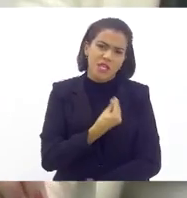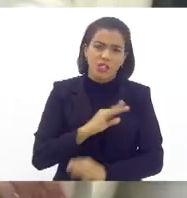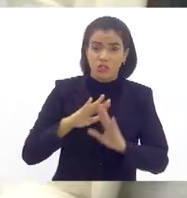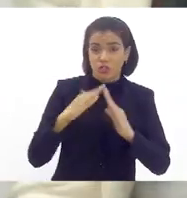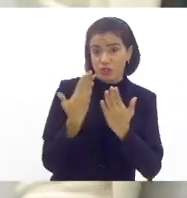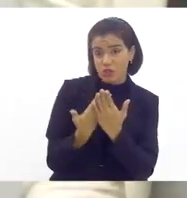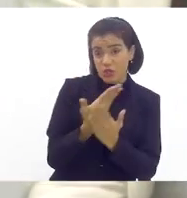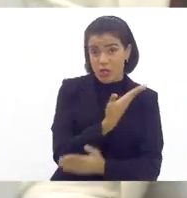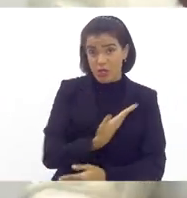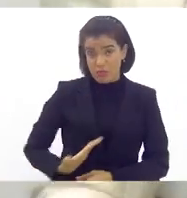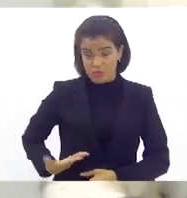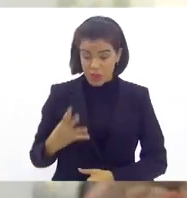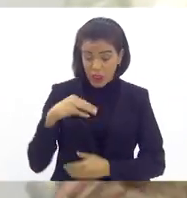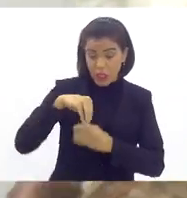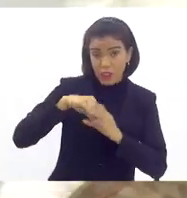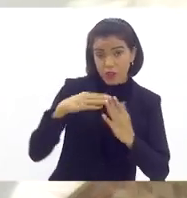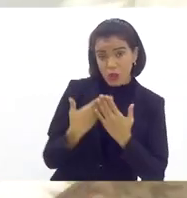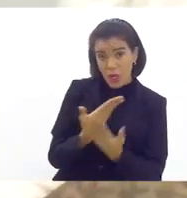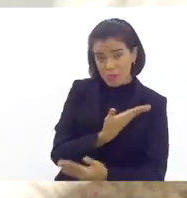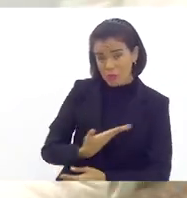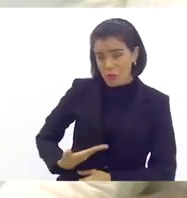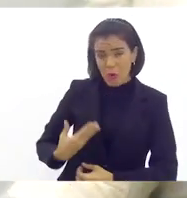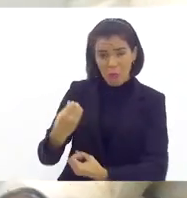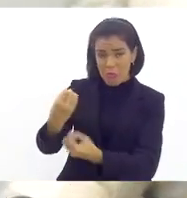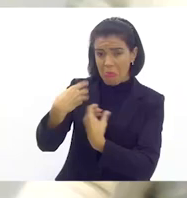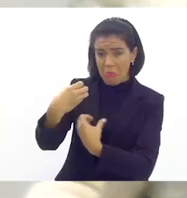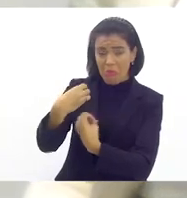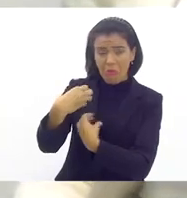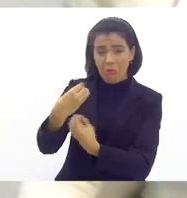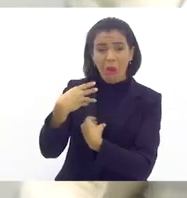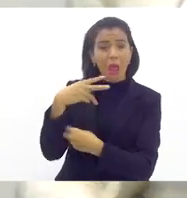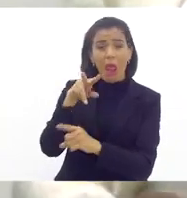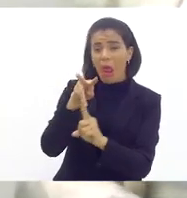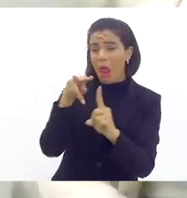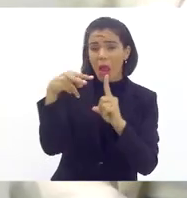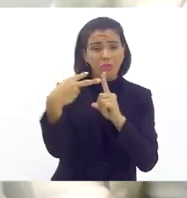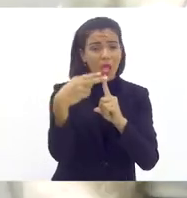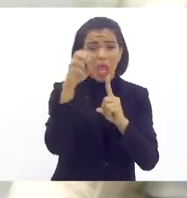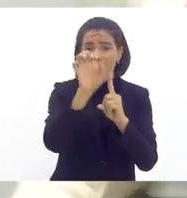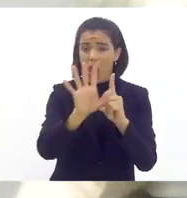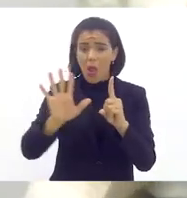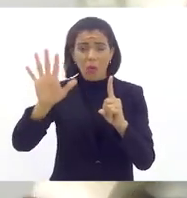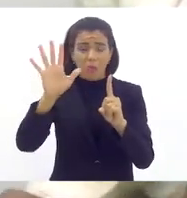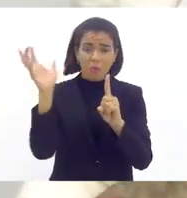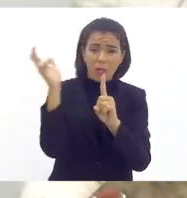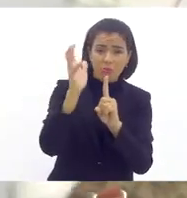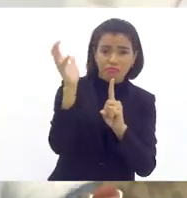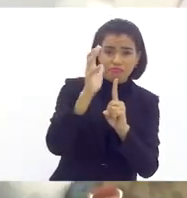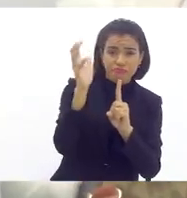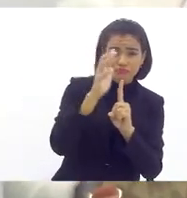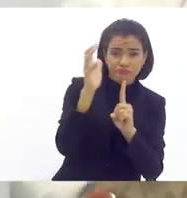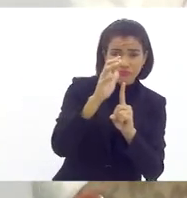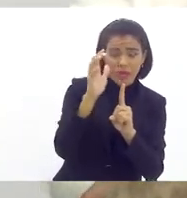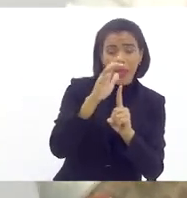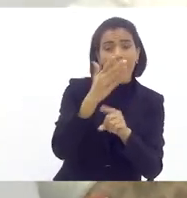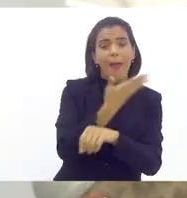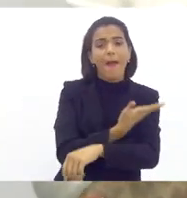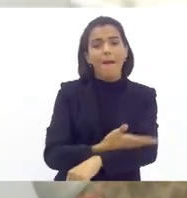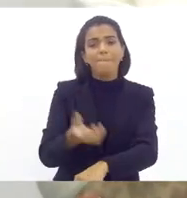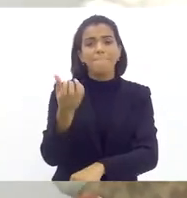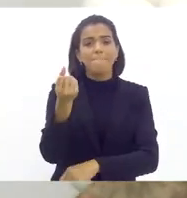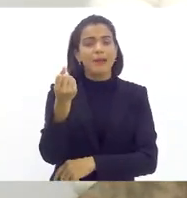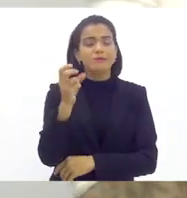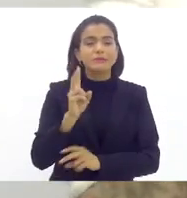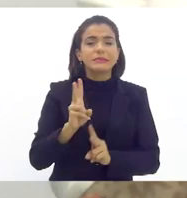e dentro da escola pública o que foi ensinado é a visão eurocêntrica, é a visão do branco que, como já falei,